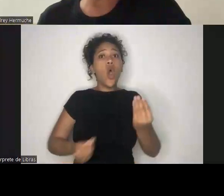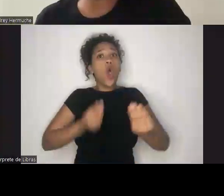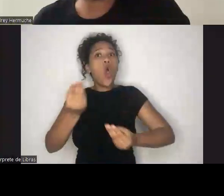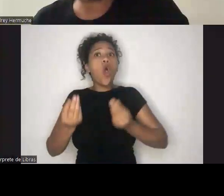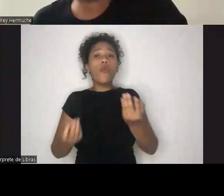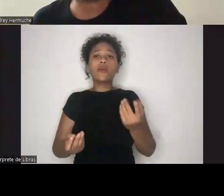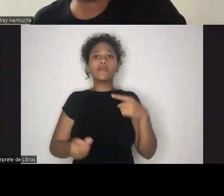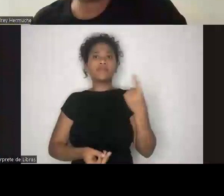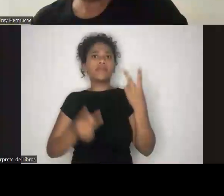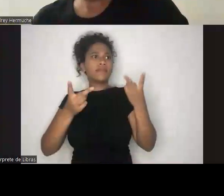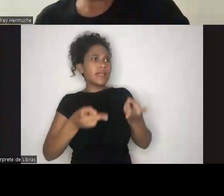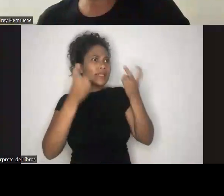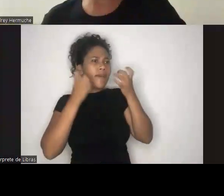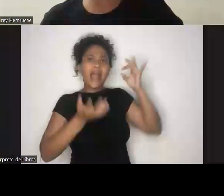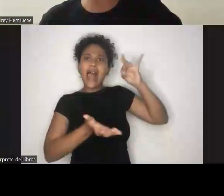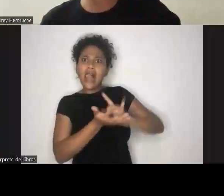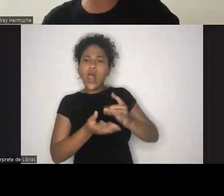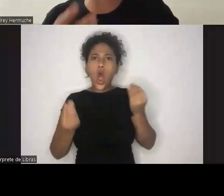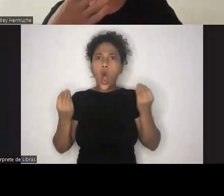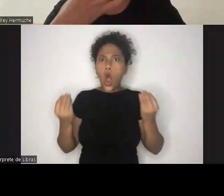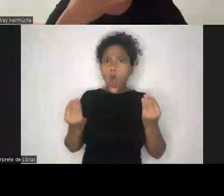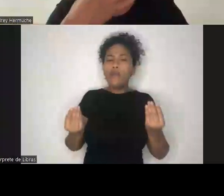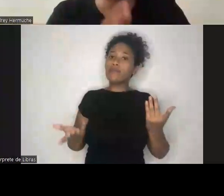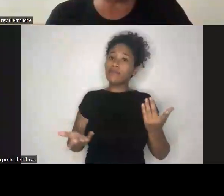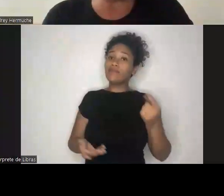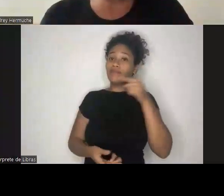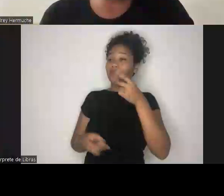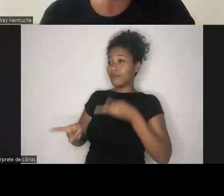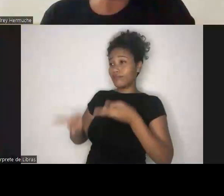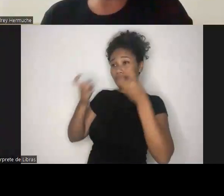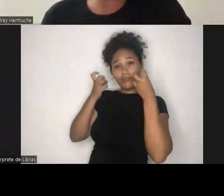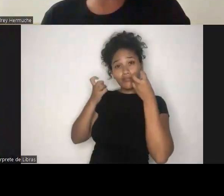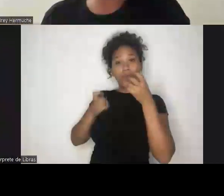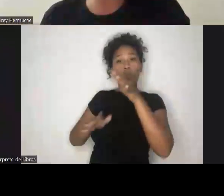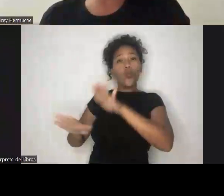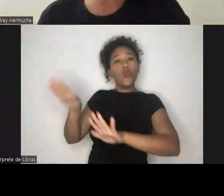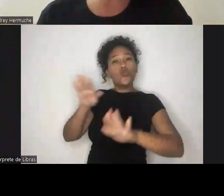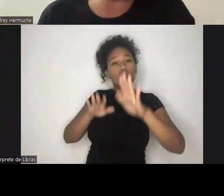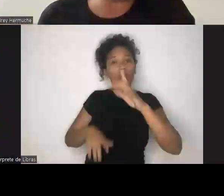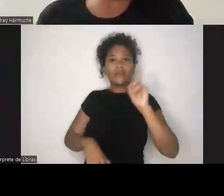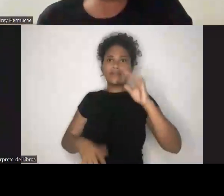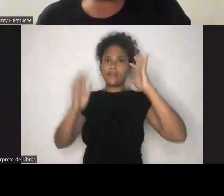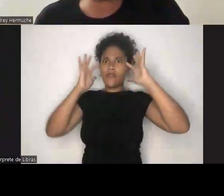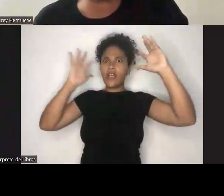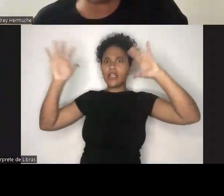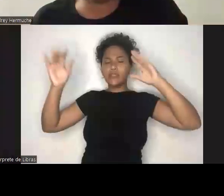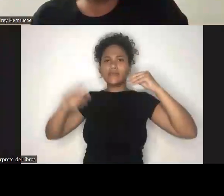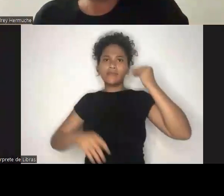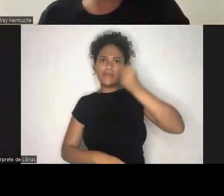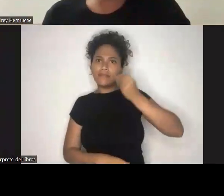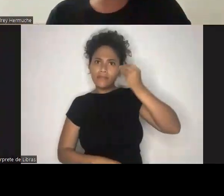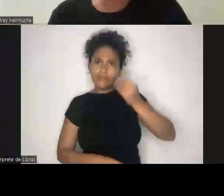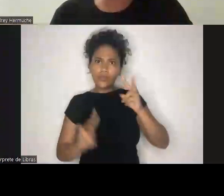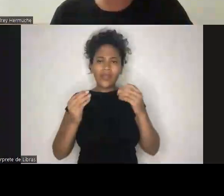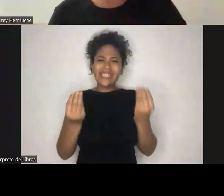gente percebe a realidade e eu acho que essa percepção esse cuidado de refletir sobre a experiência sensorial